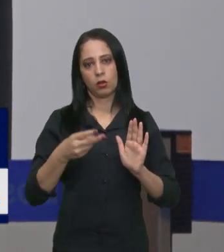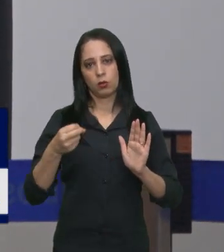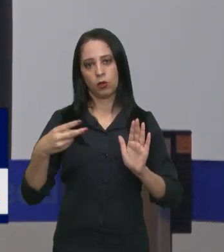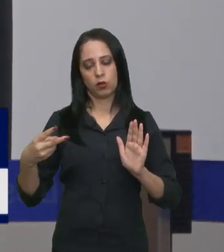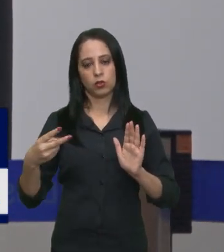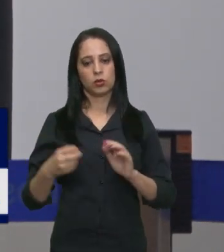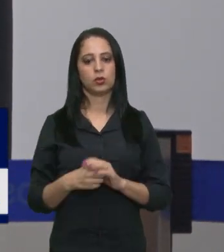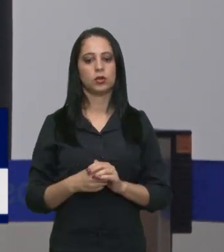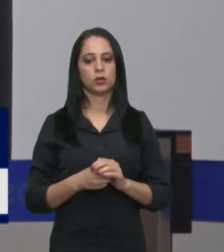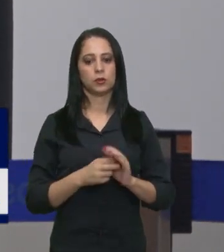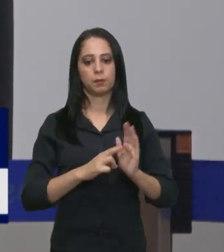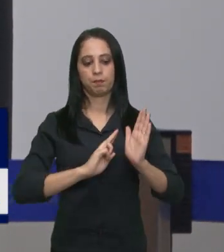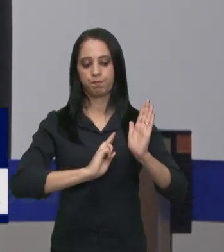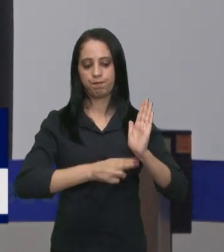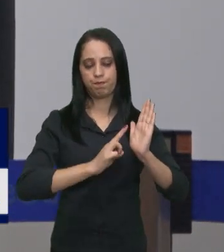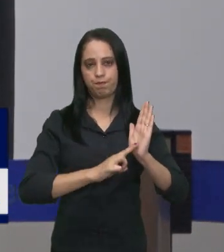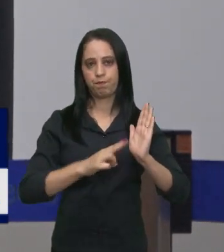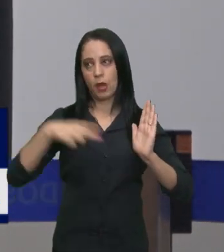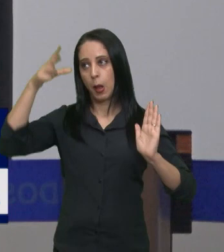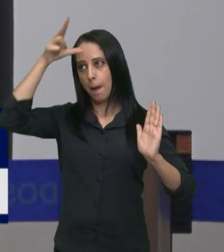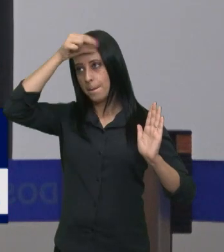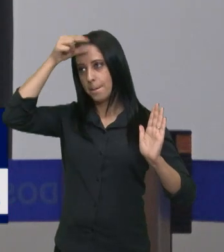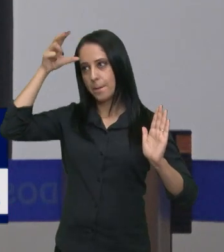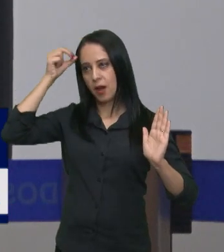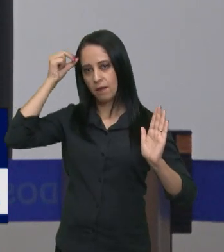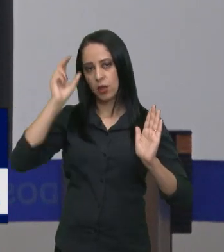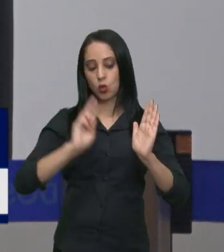82/2022, de autoria do Poder Executivo.